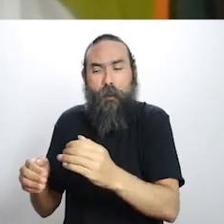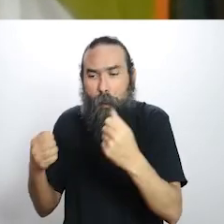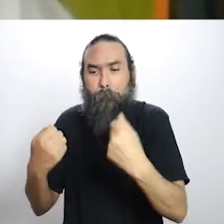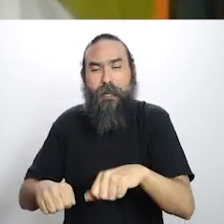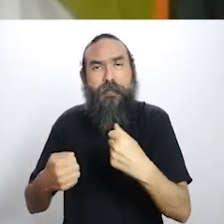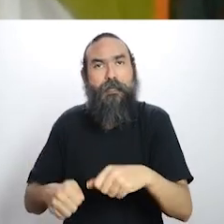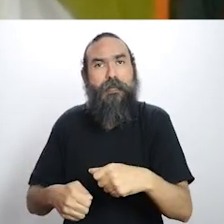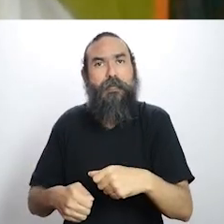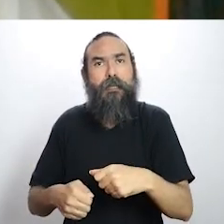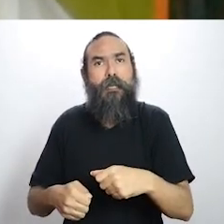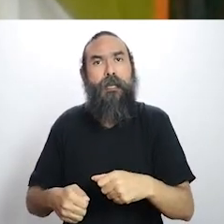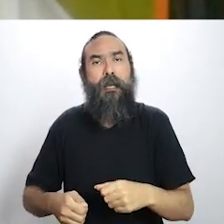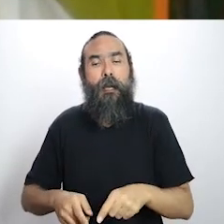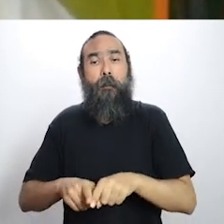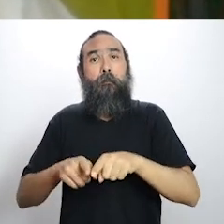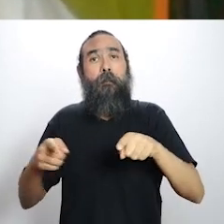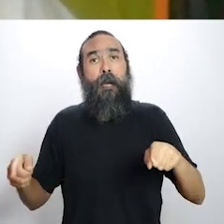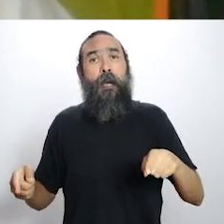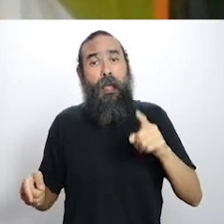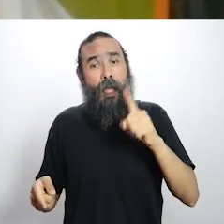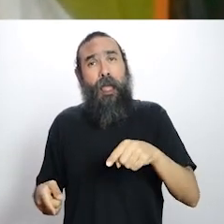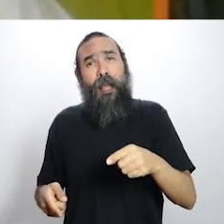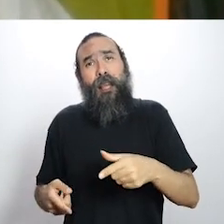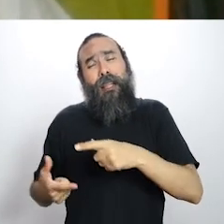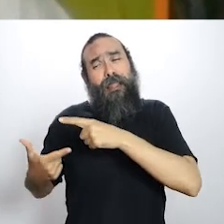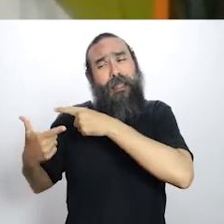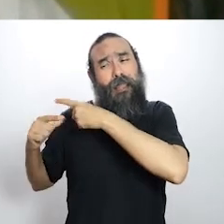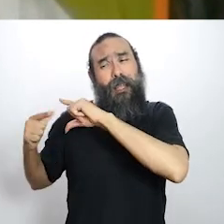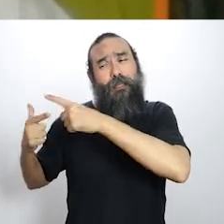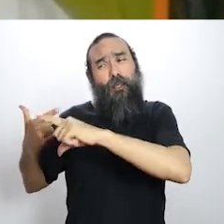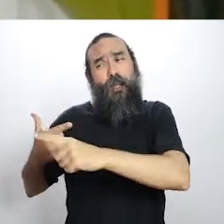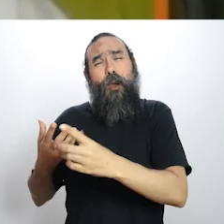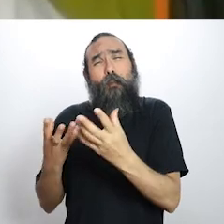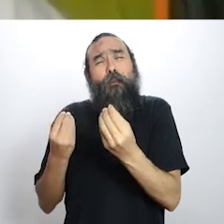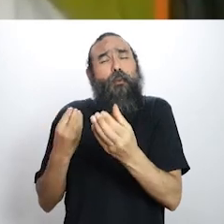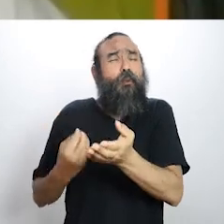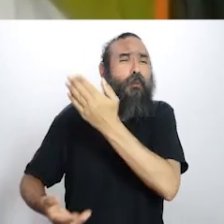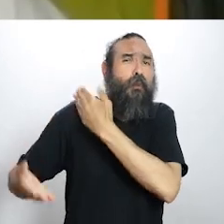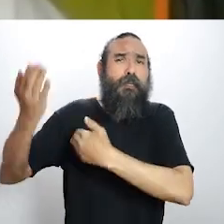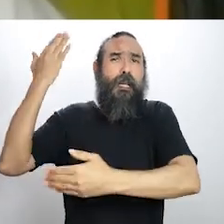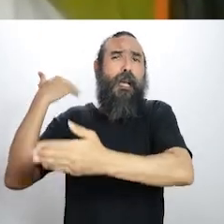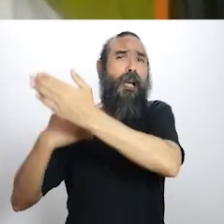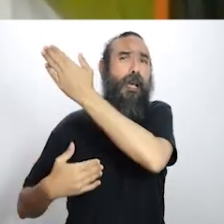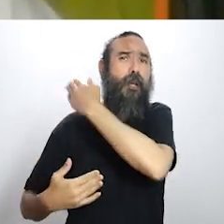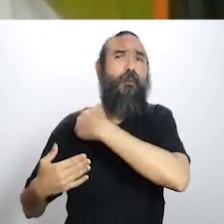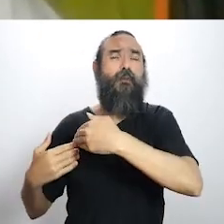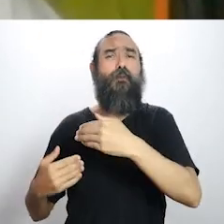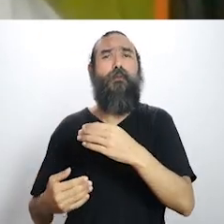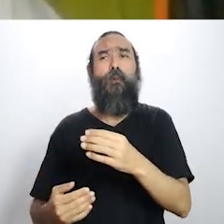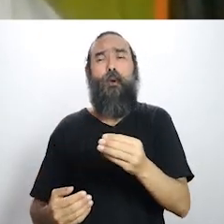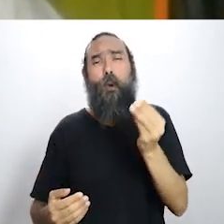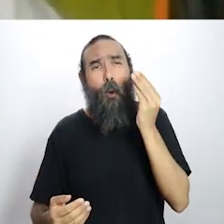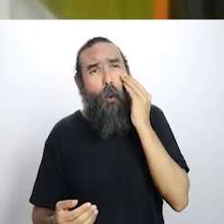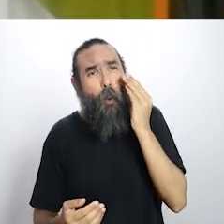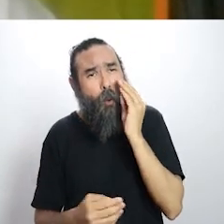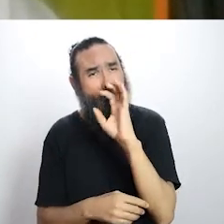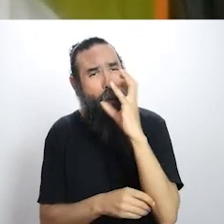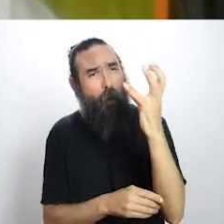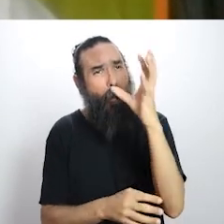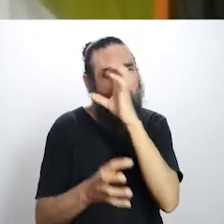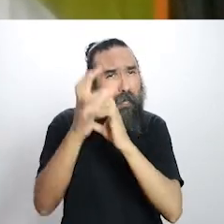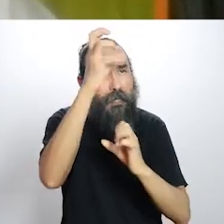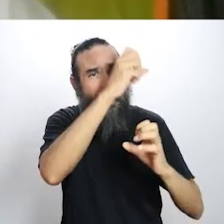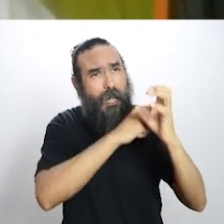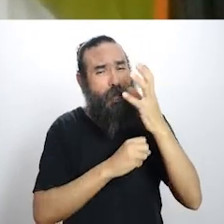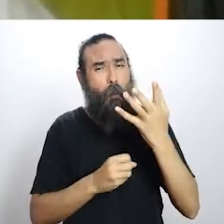mas que é milenar, de muitos anos, experimentando o bioma, montando o mundo,